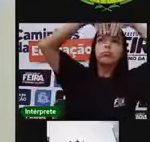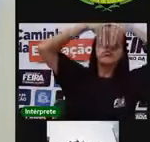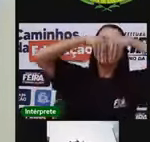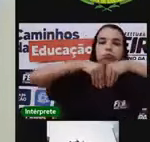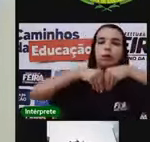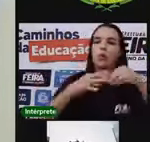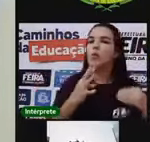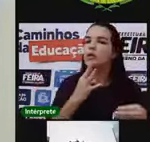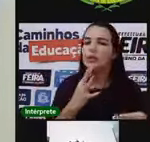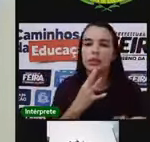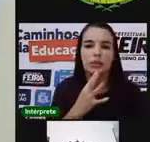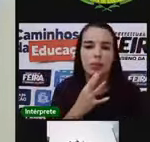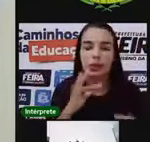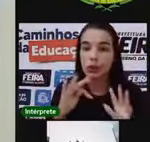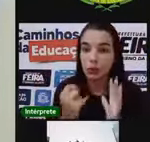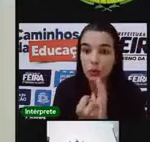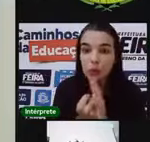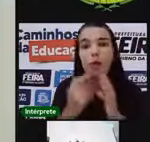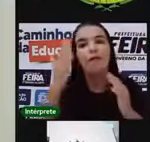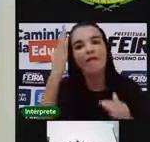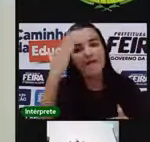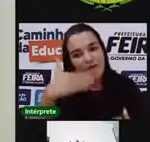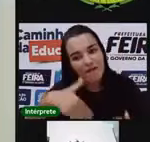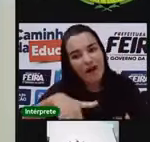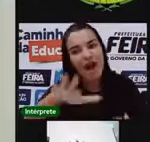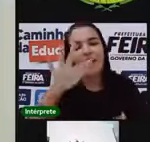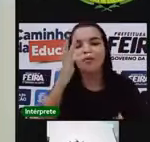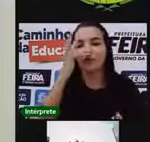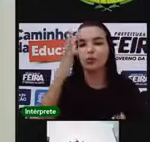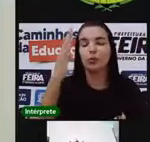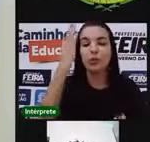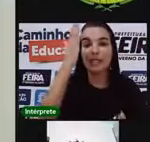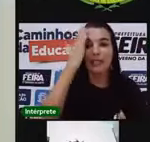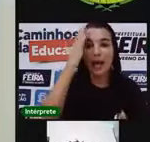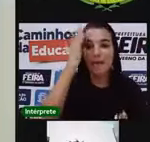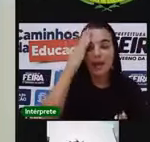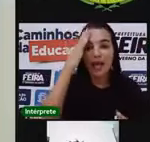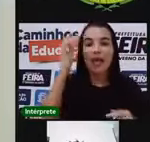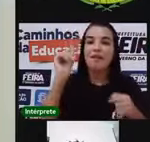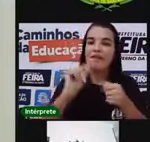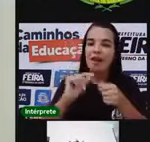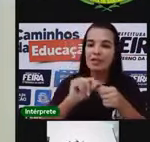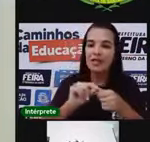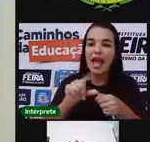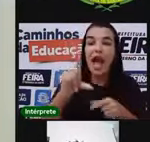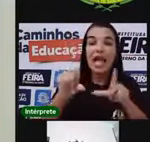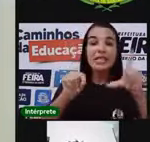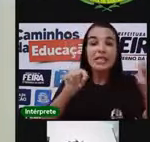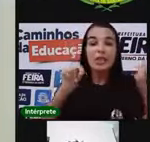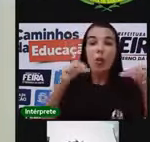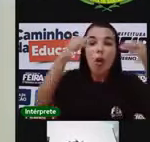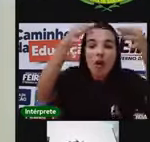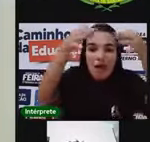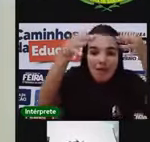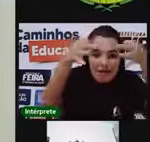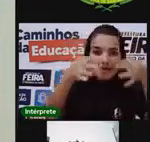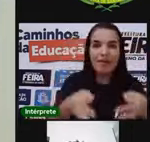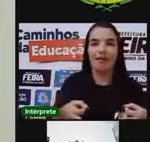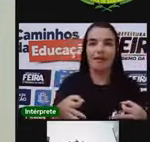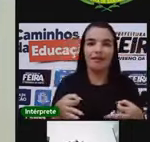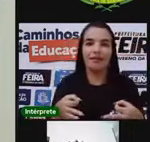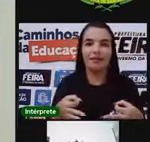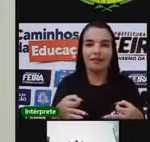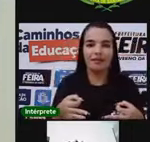os conhecimentos que adquirir. Isso tudo que a Promaura trouxe para a gente aqui hoje é a representação